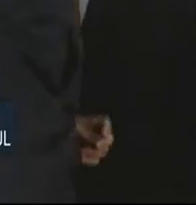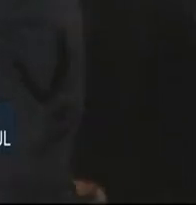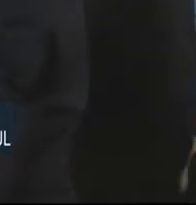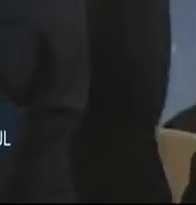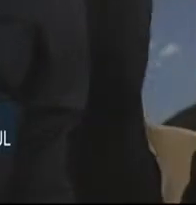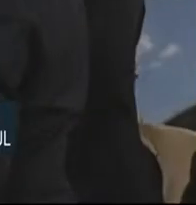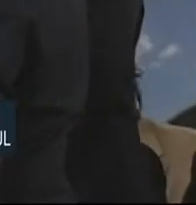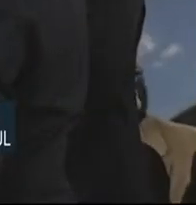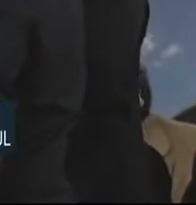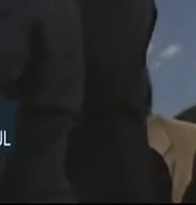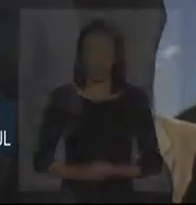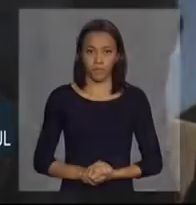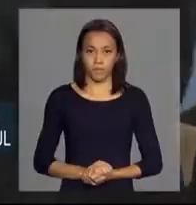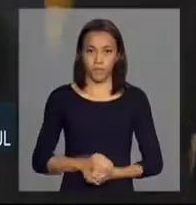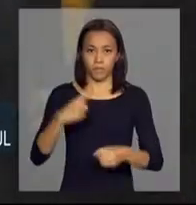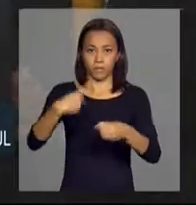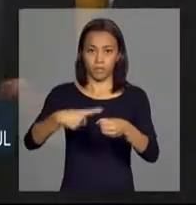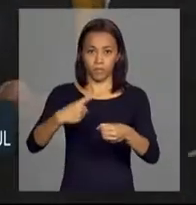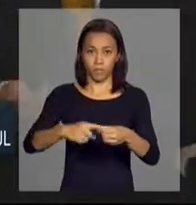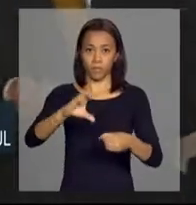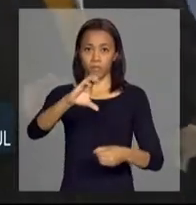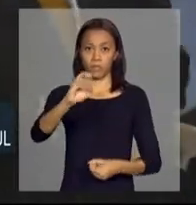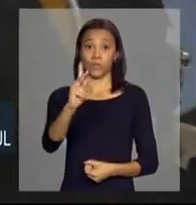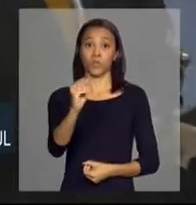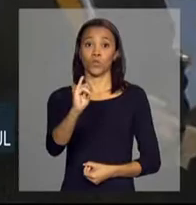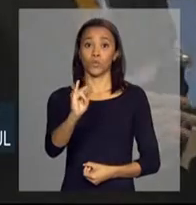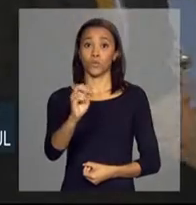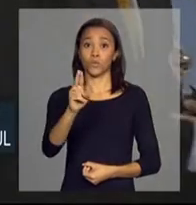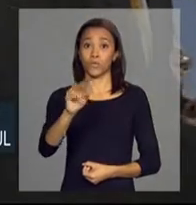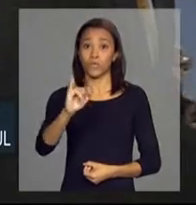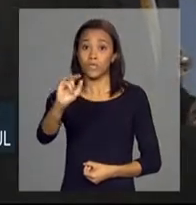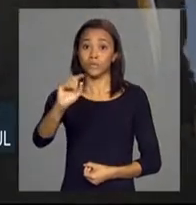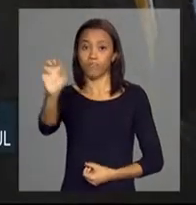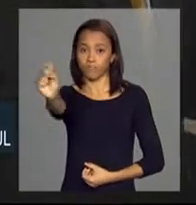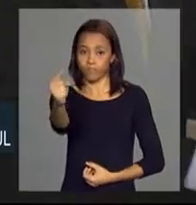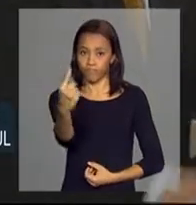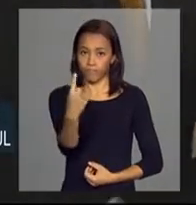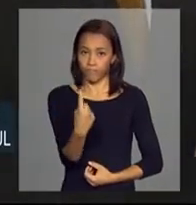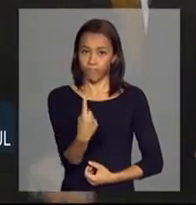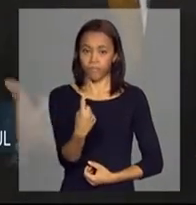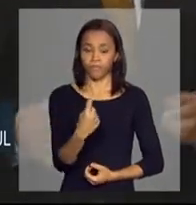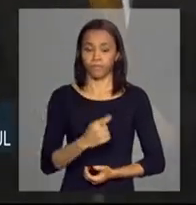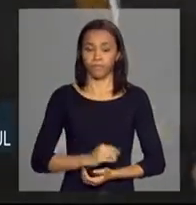Chuí, prefeito Renato Hernandes Martins.